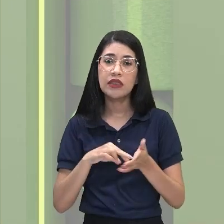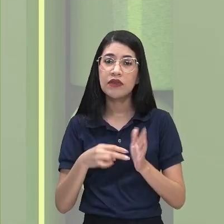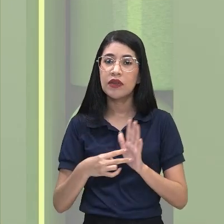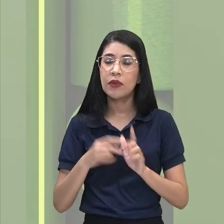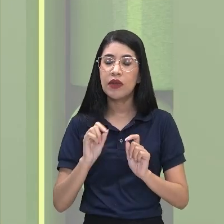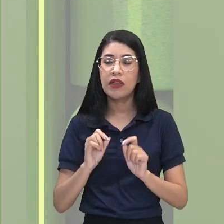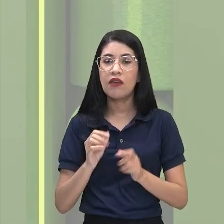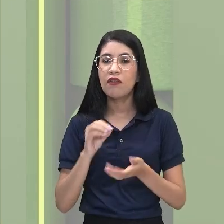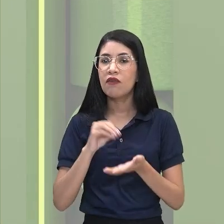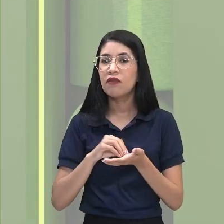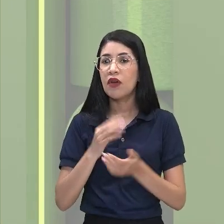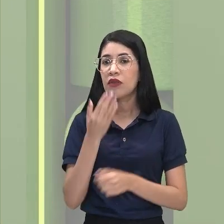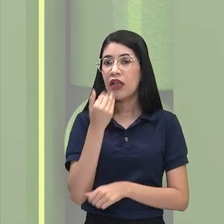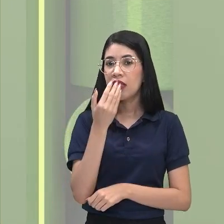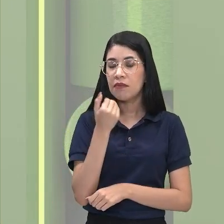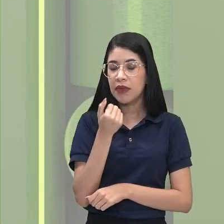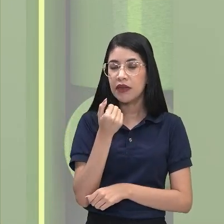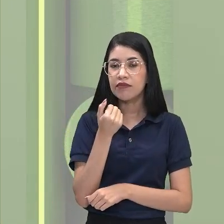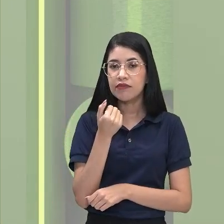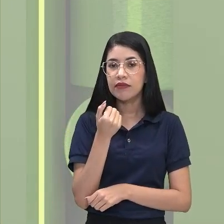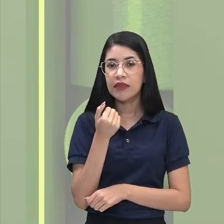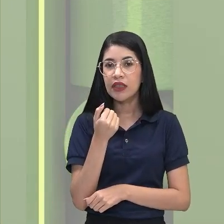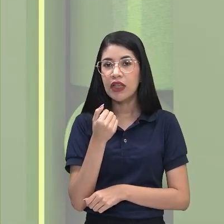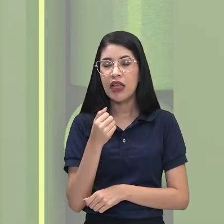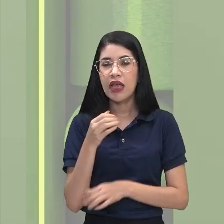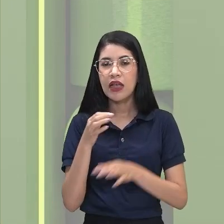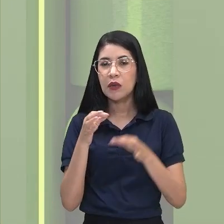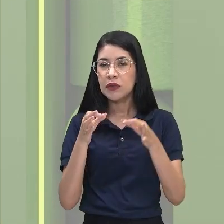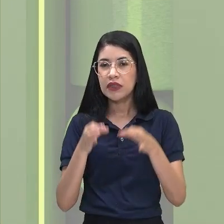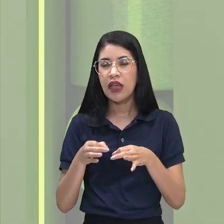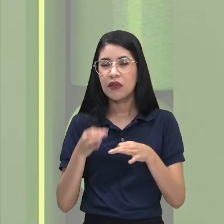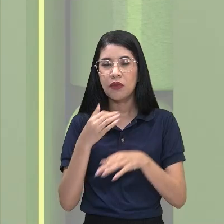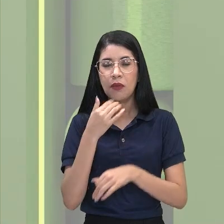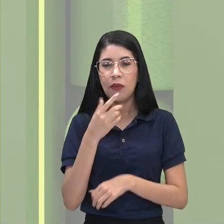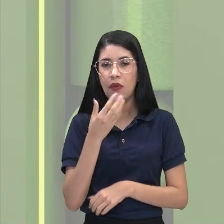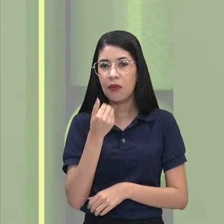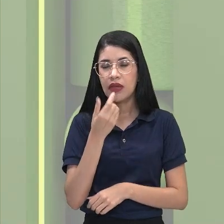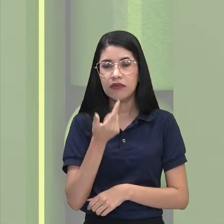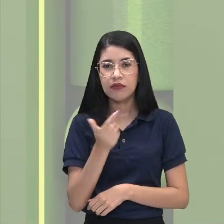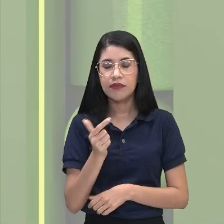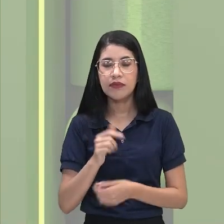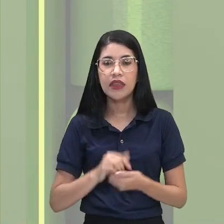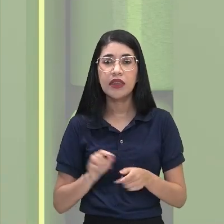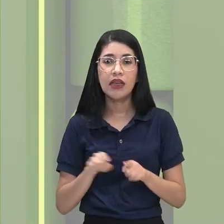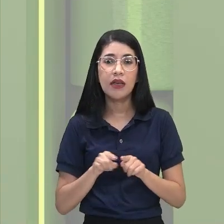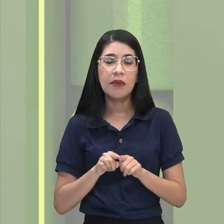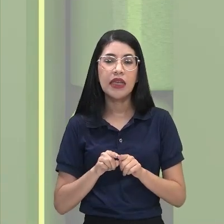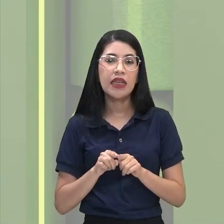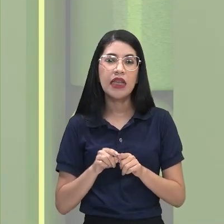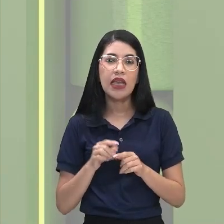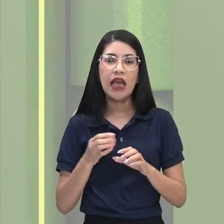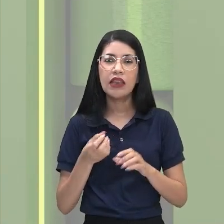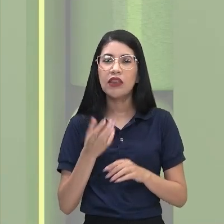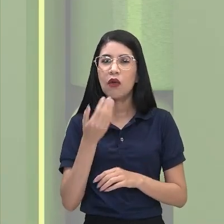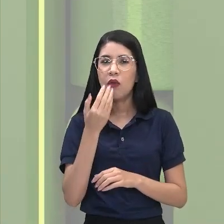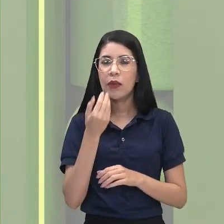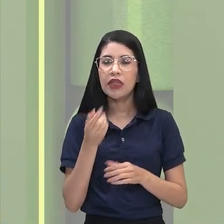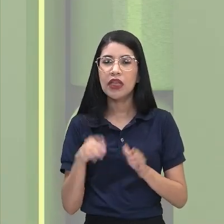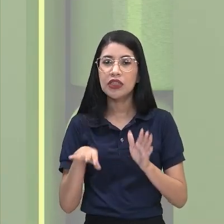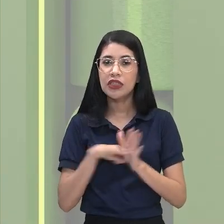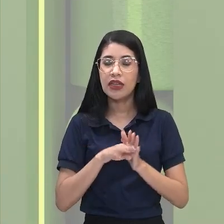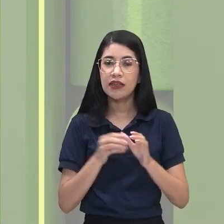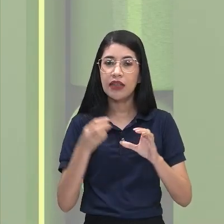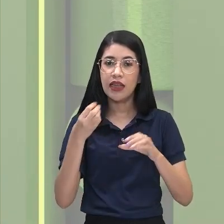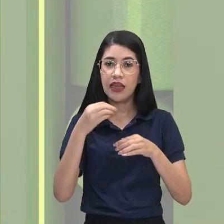se alimentou bem, não comeu adequadamente, não vai ter alimento lá para as células, para elas terem o